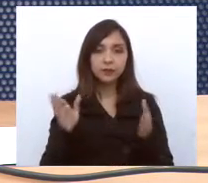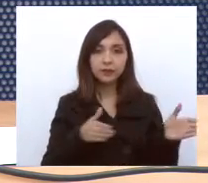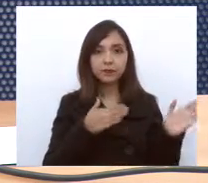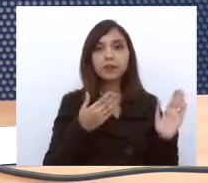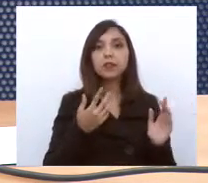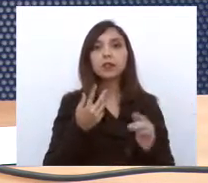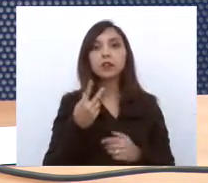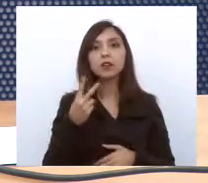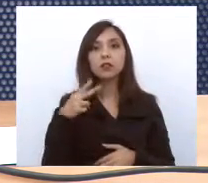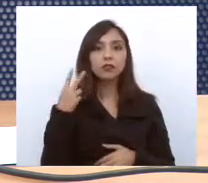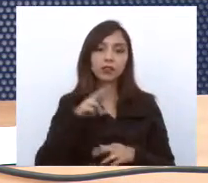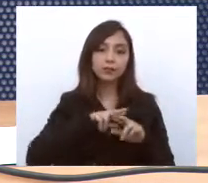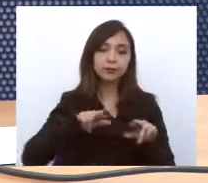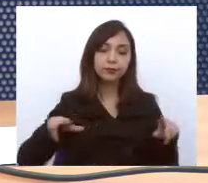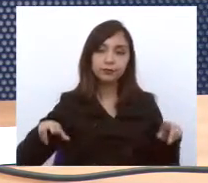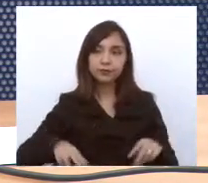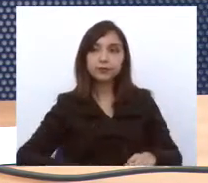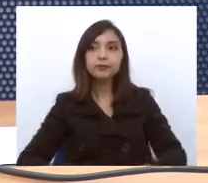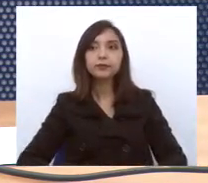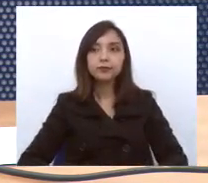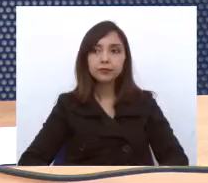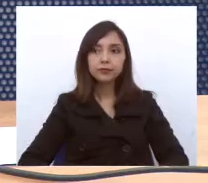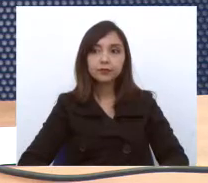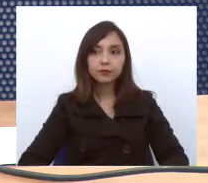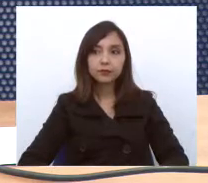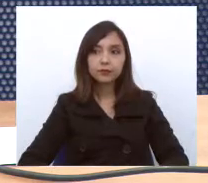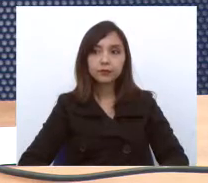Autores, vários vereadores.